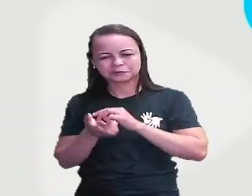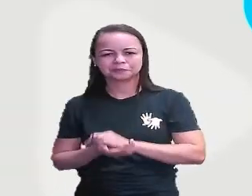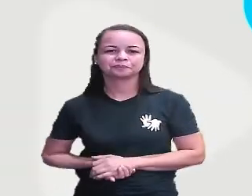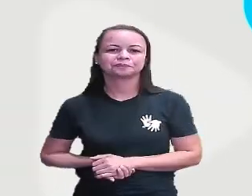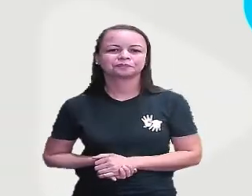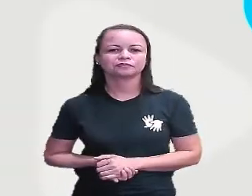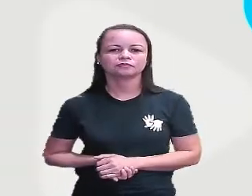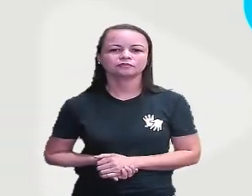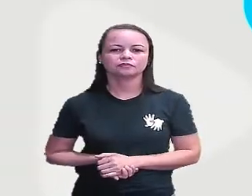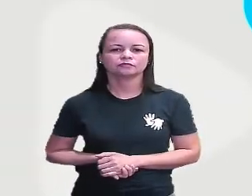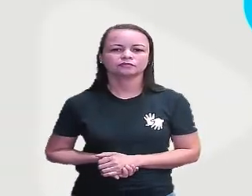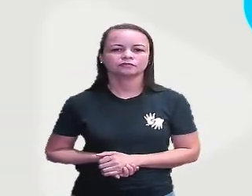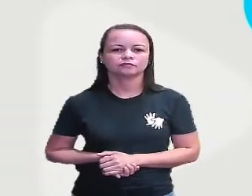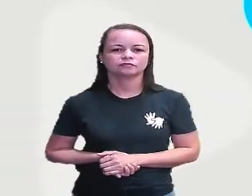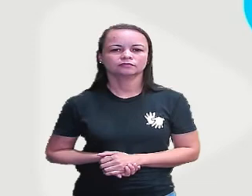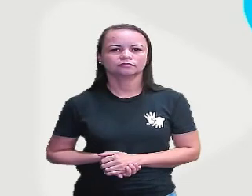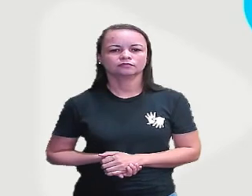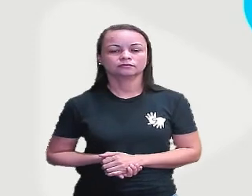Então, ó.